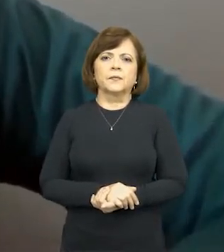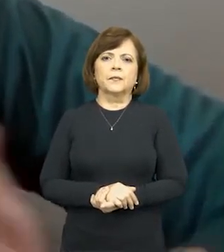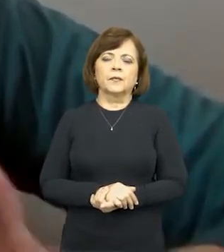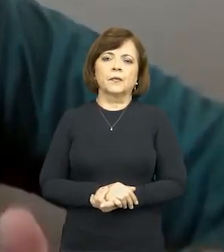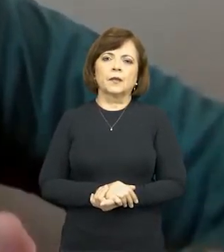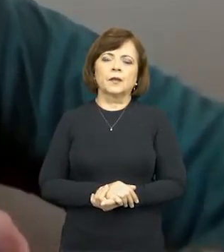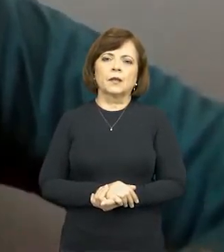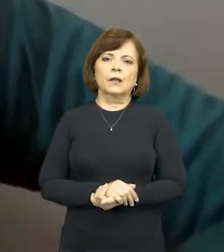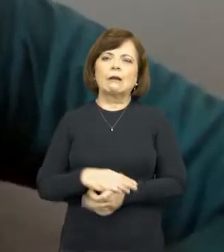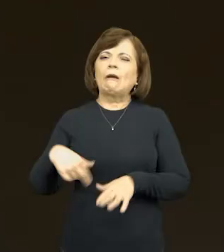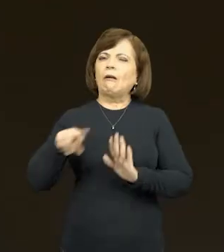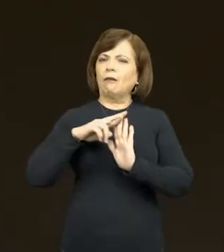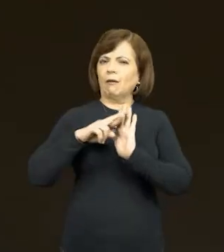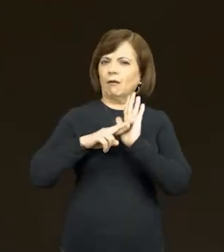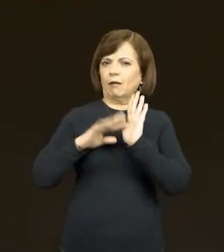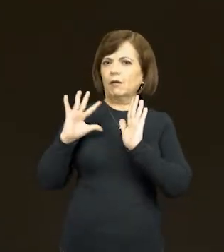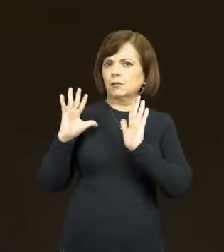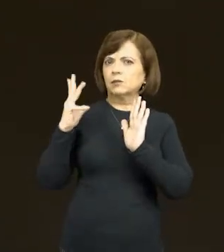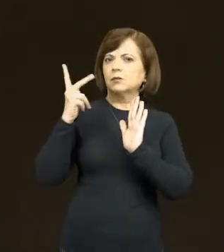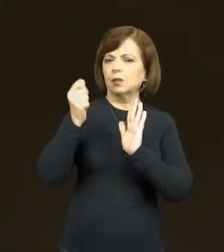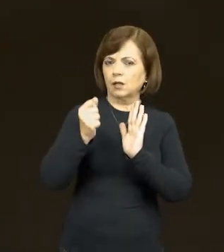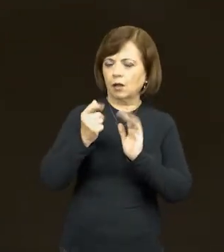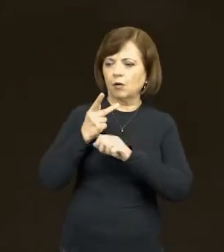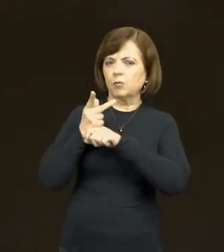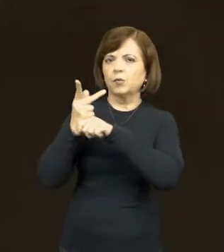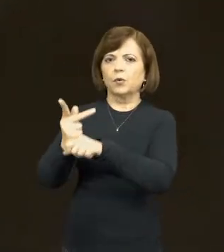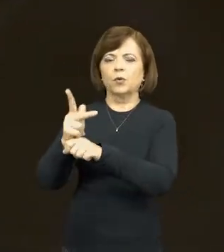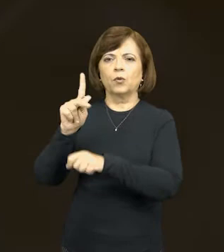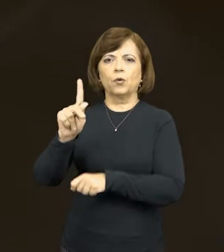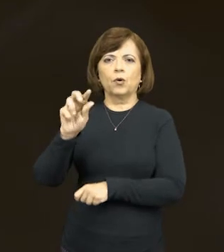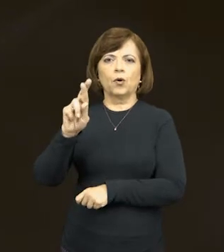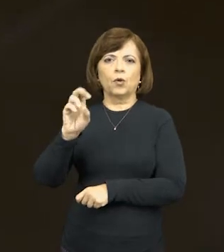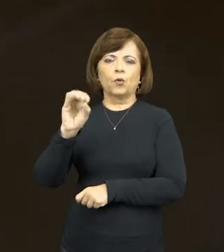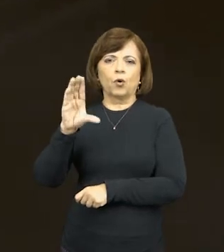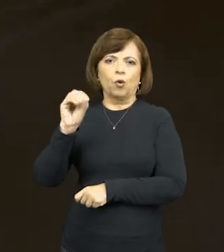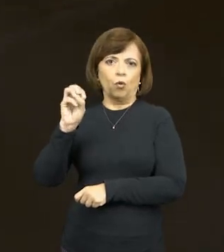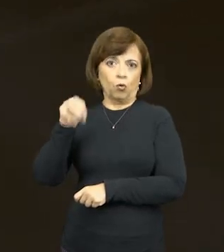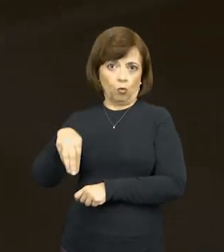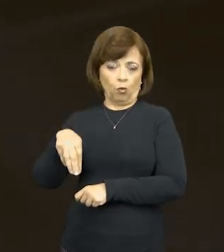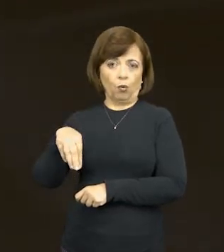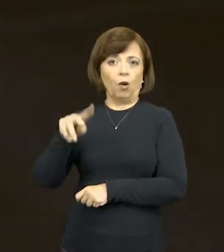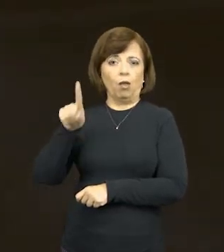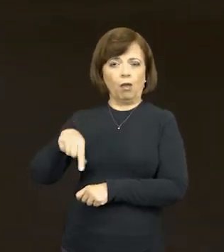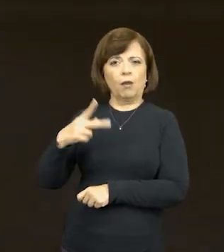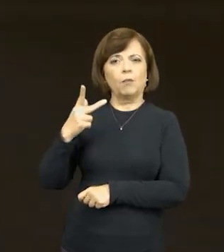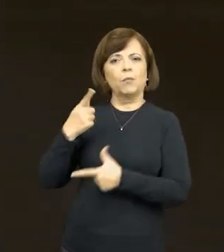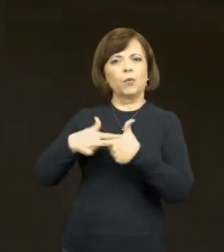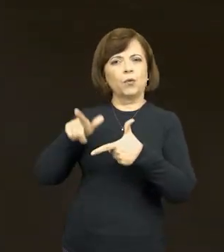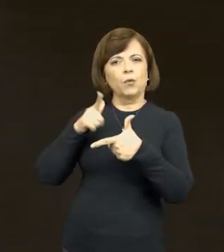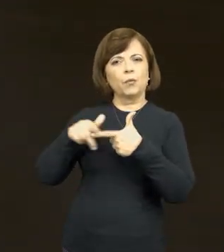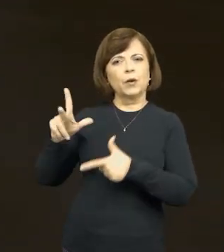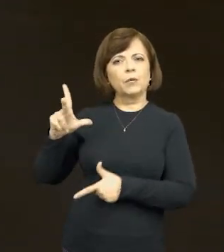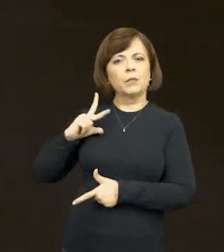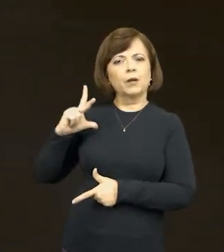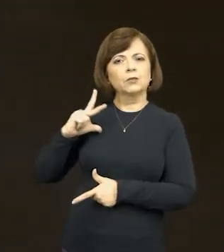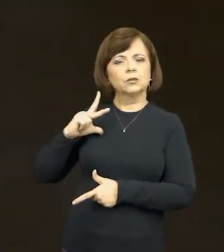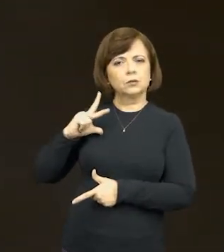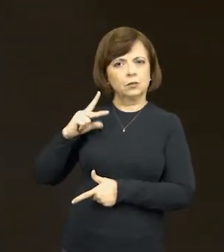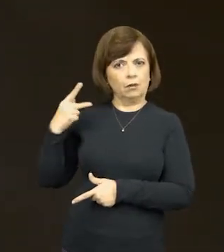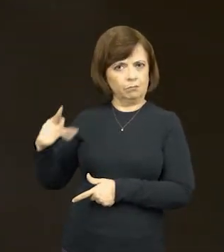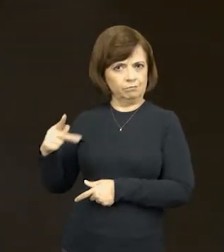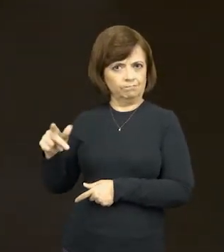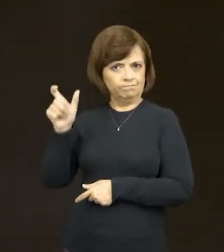Bom, como regra geral, o consumidor, quando procura o PROCON, ele quer resolver o problema individual dele, né? O PROCON vai